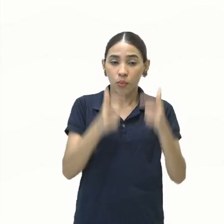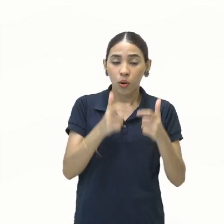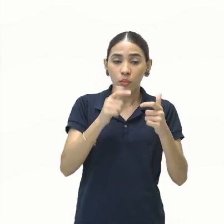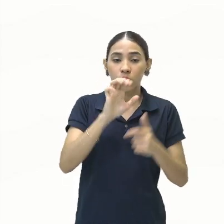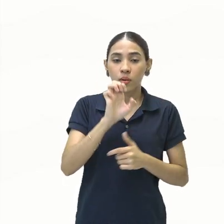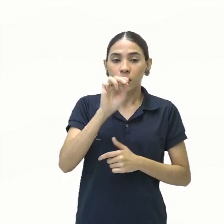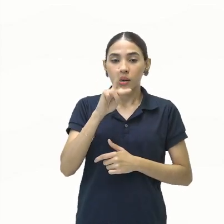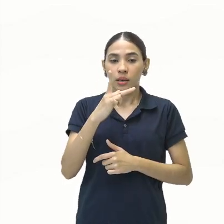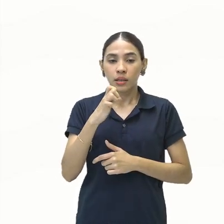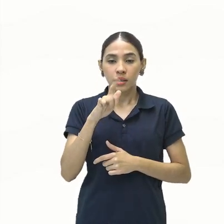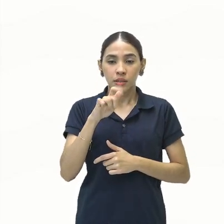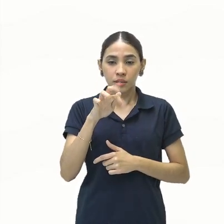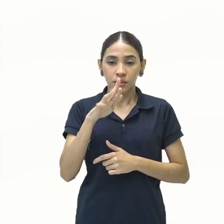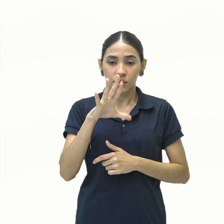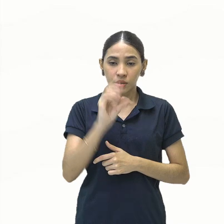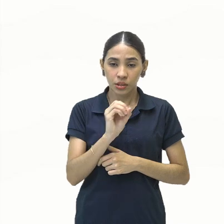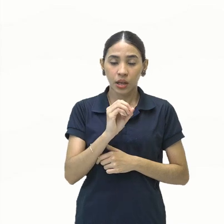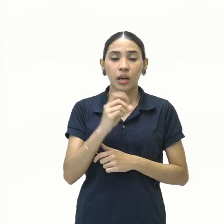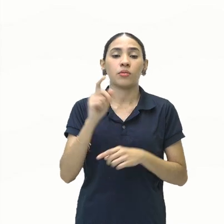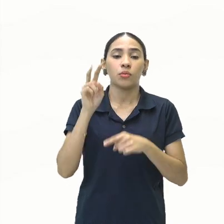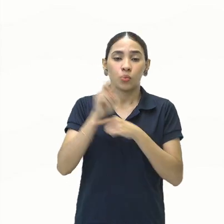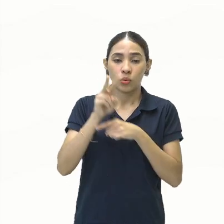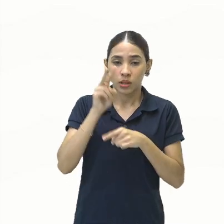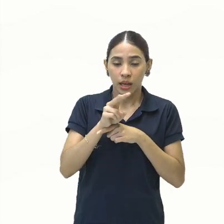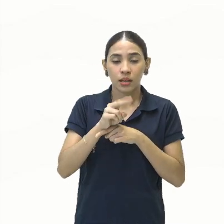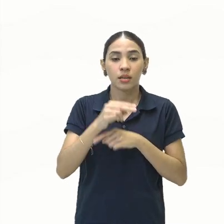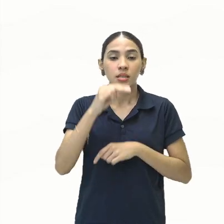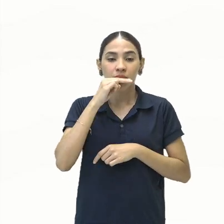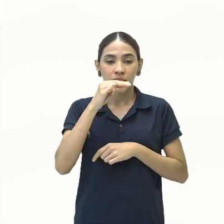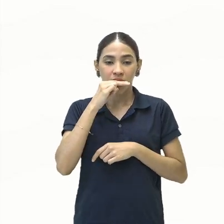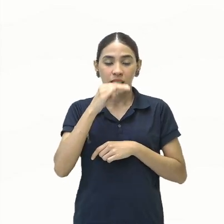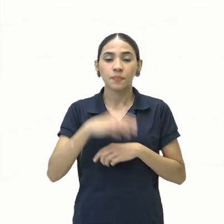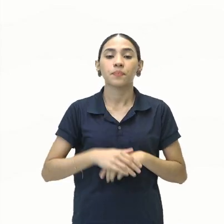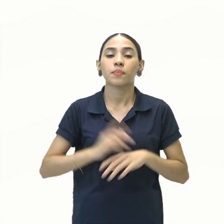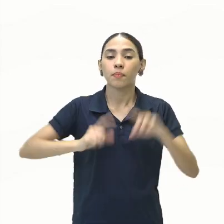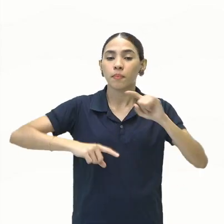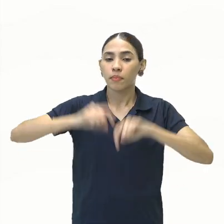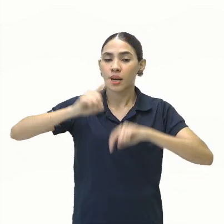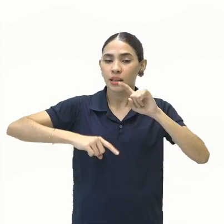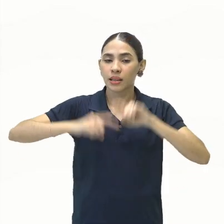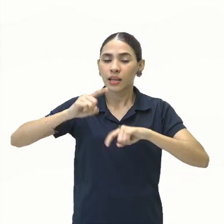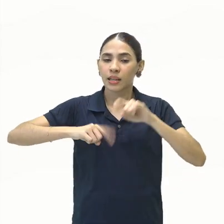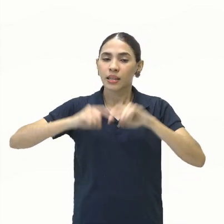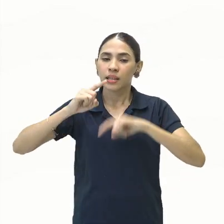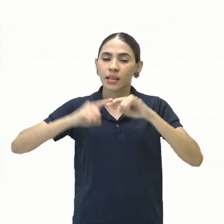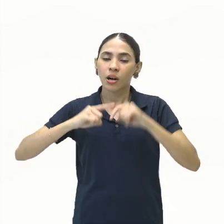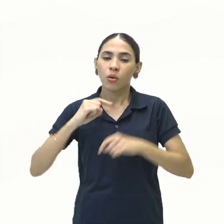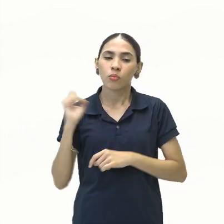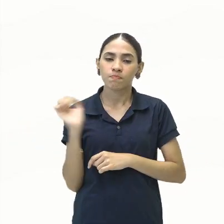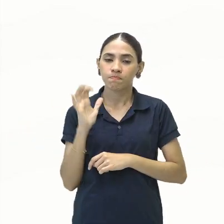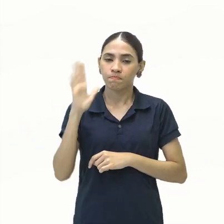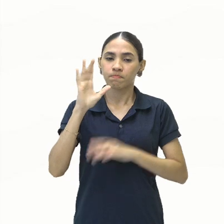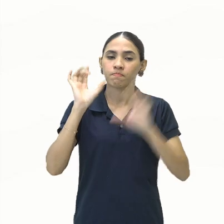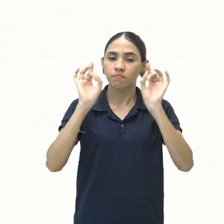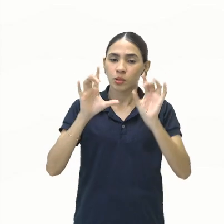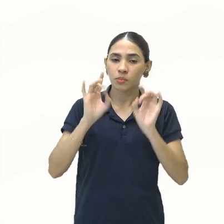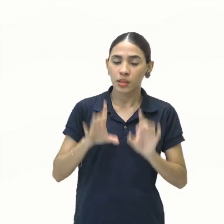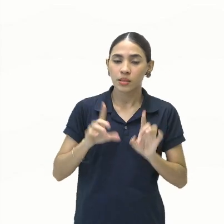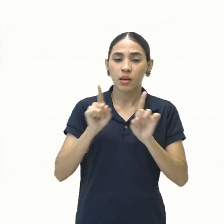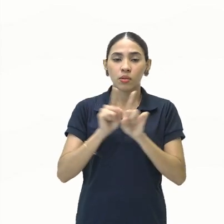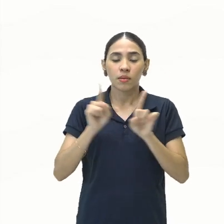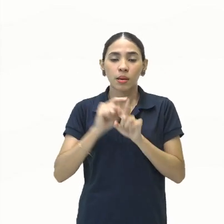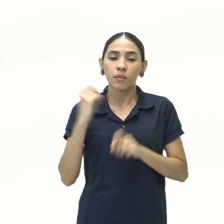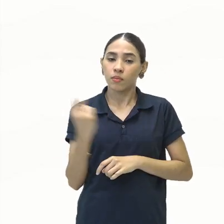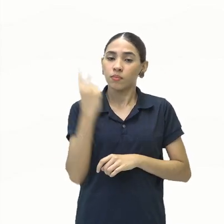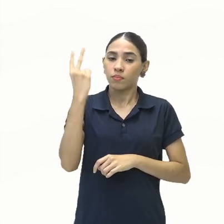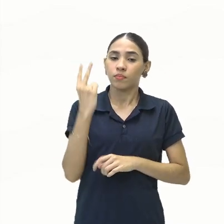que acabavam ali cultivando a cana-de-açúcar, um produto tão especial e tão valoroso